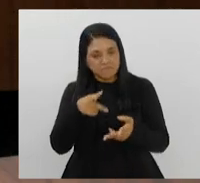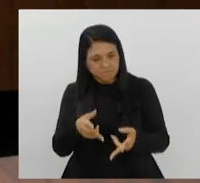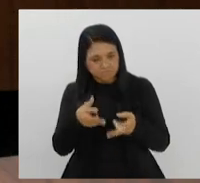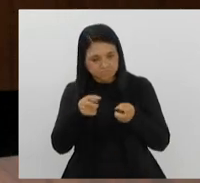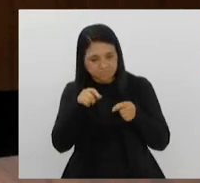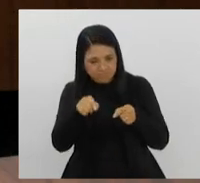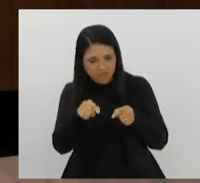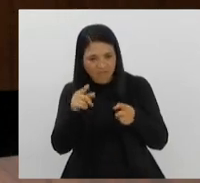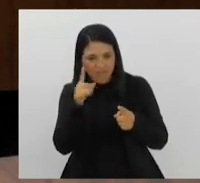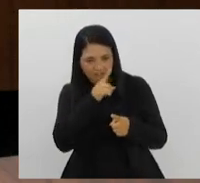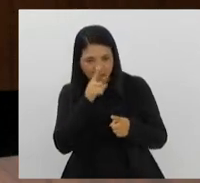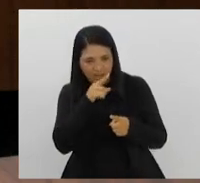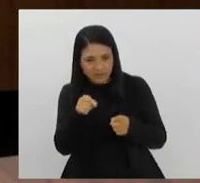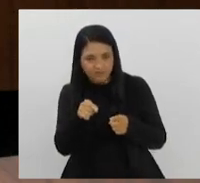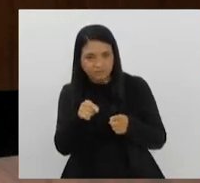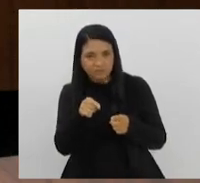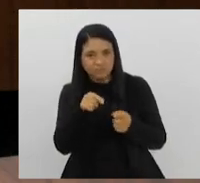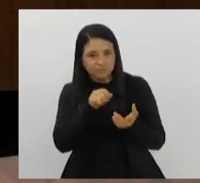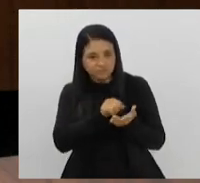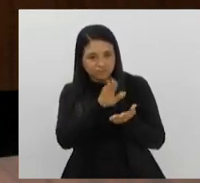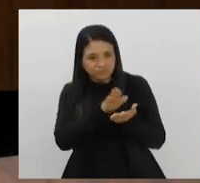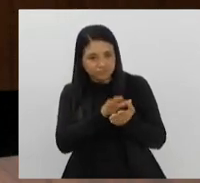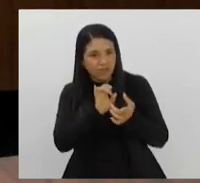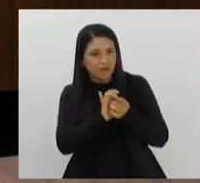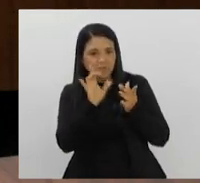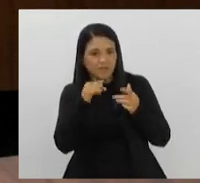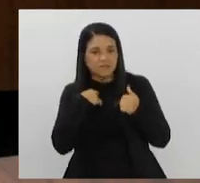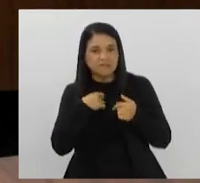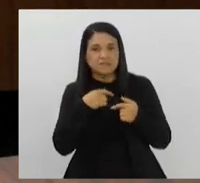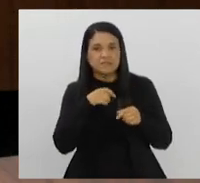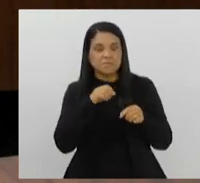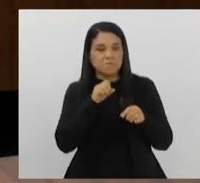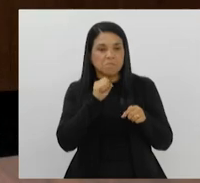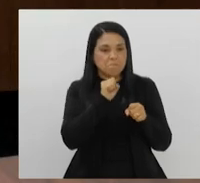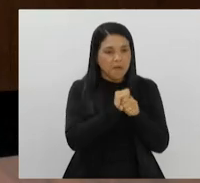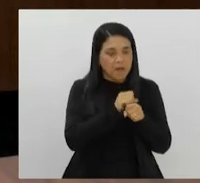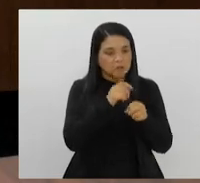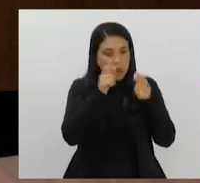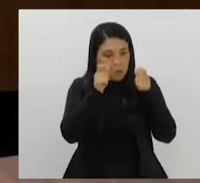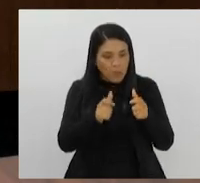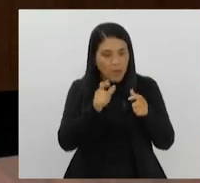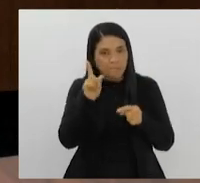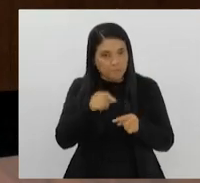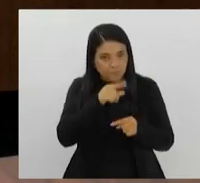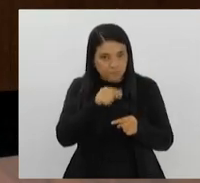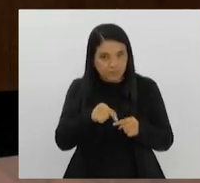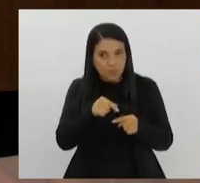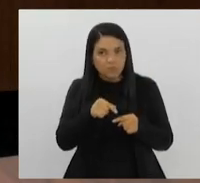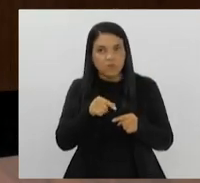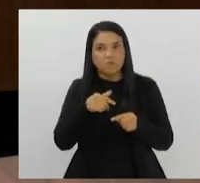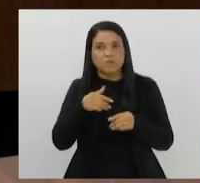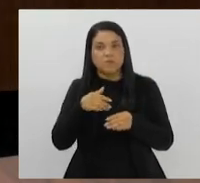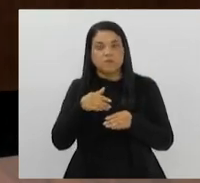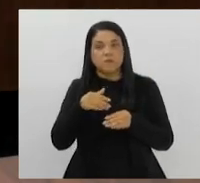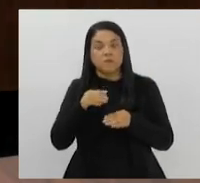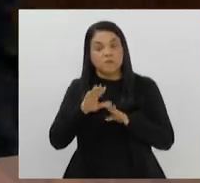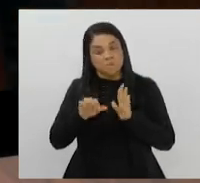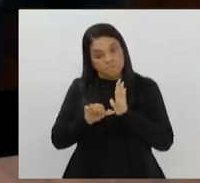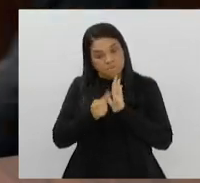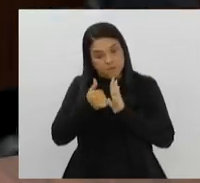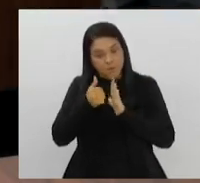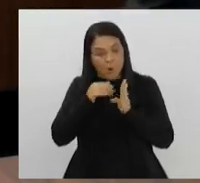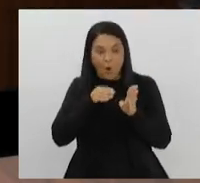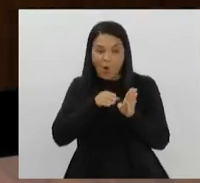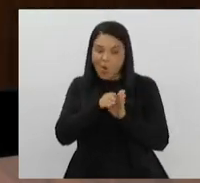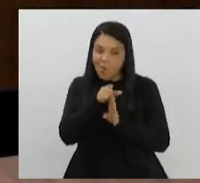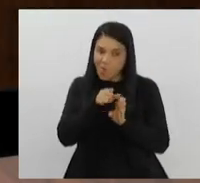é liberado. E aí os veículos estão parados, se estivesse estacionado ou não em local proibido, ele tem que ser, poxa, primeiro